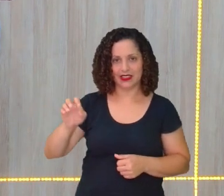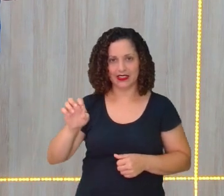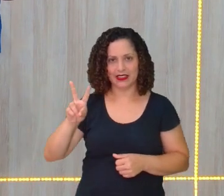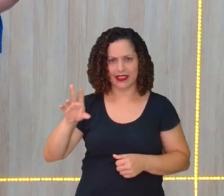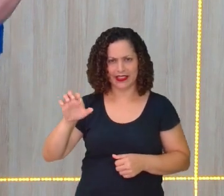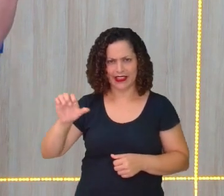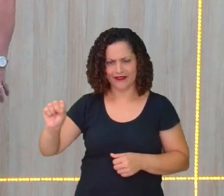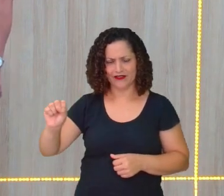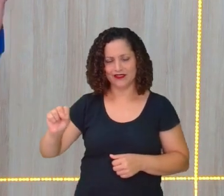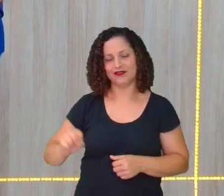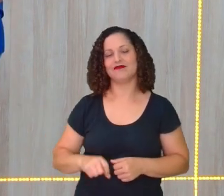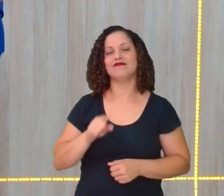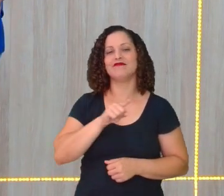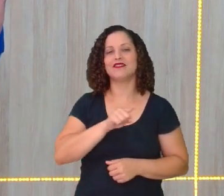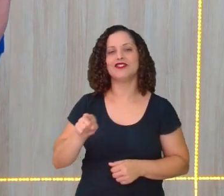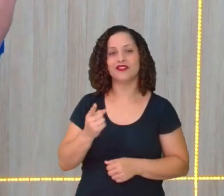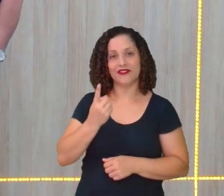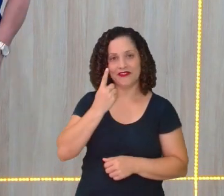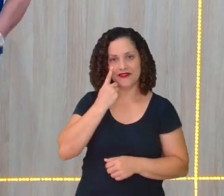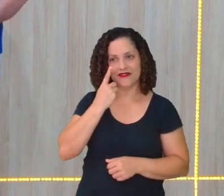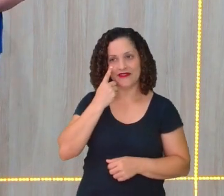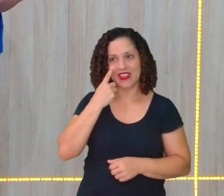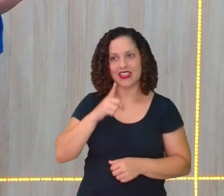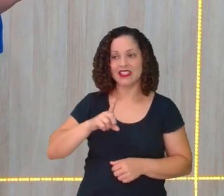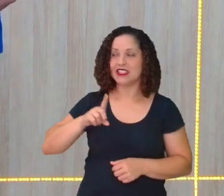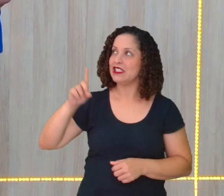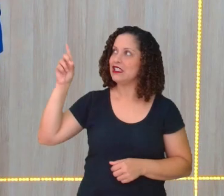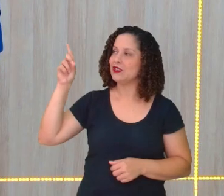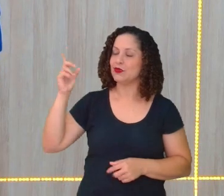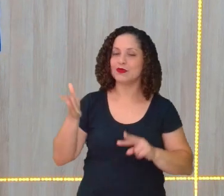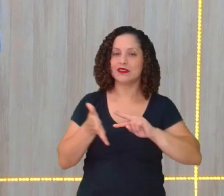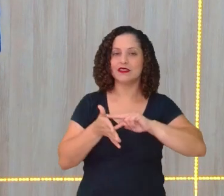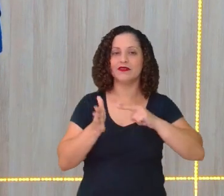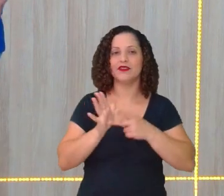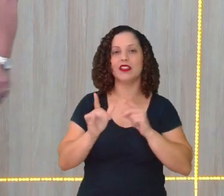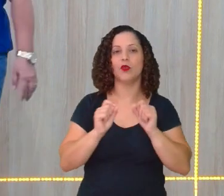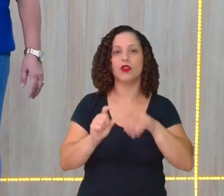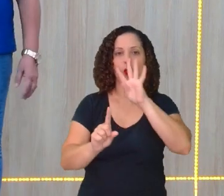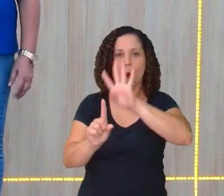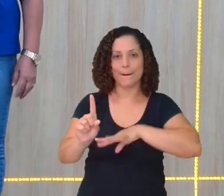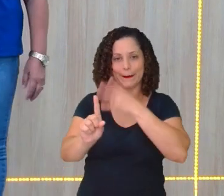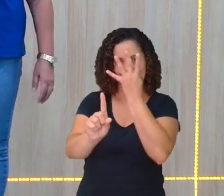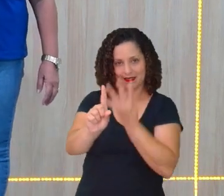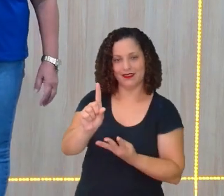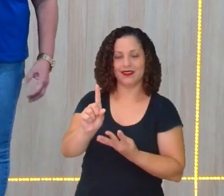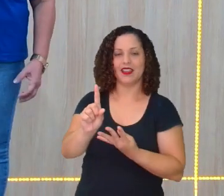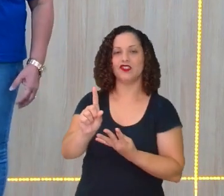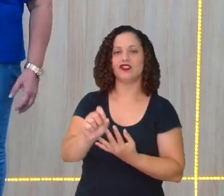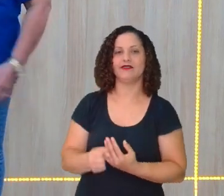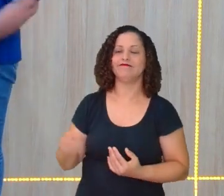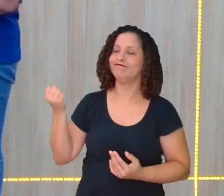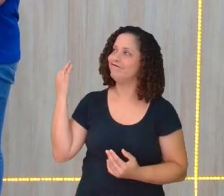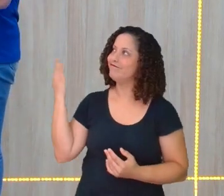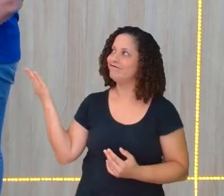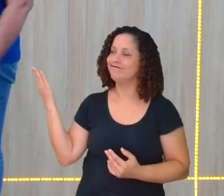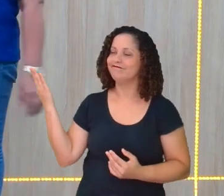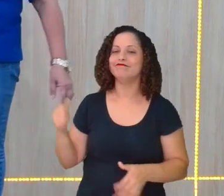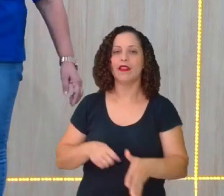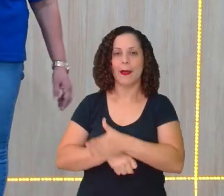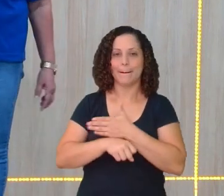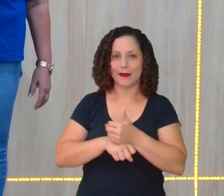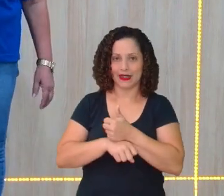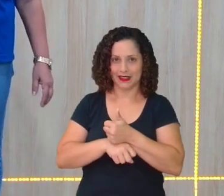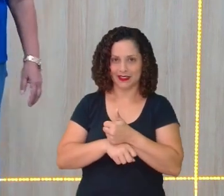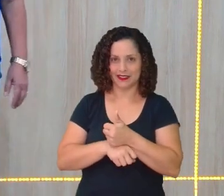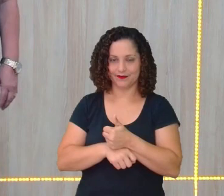vão ver que é uma representação aí, uma homenagem que Burle Marx recebe na Praça